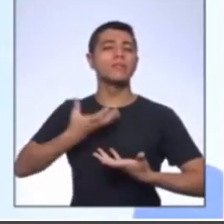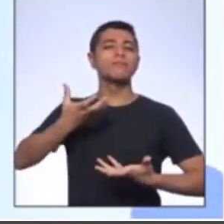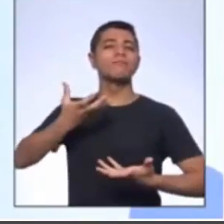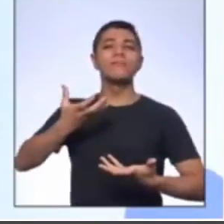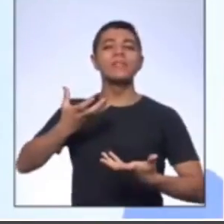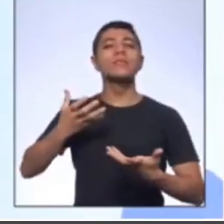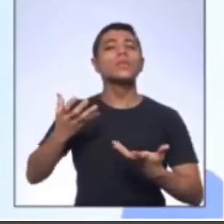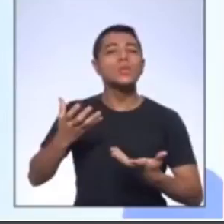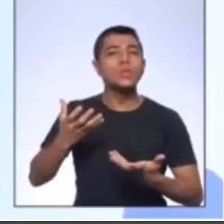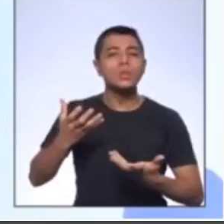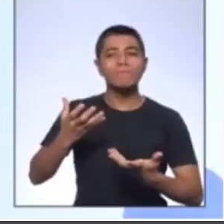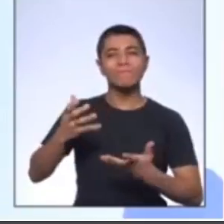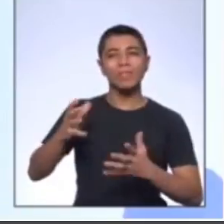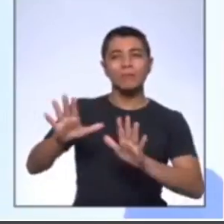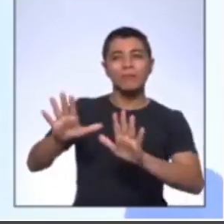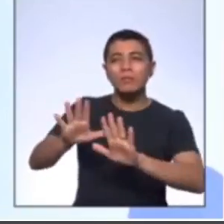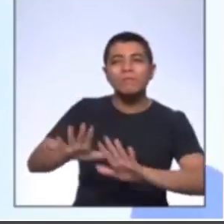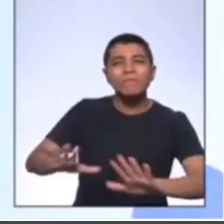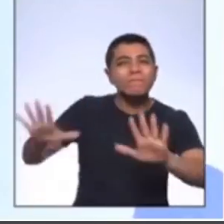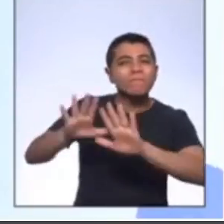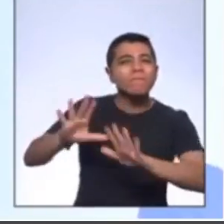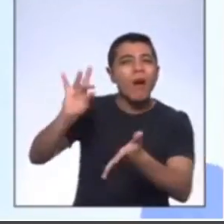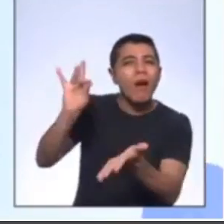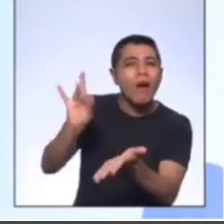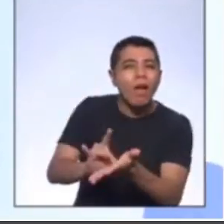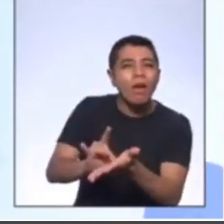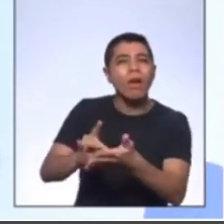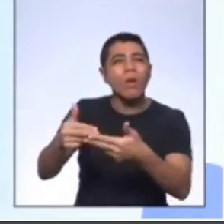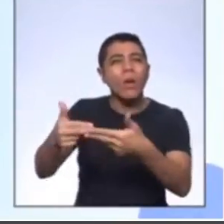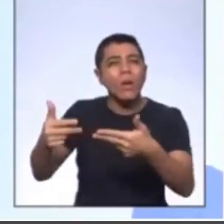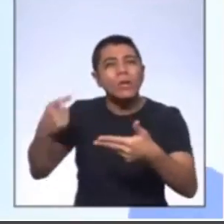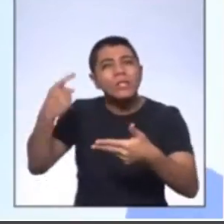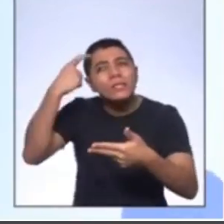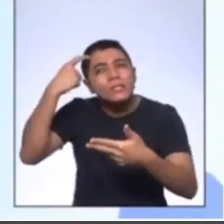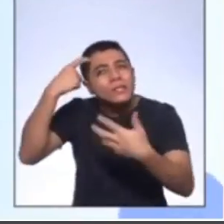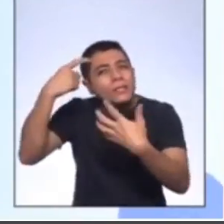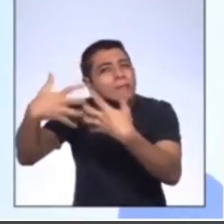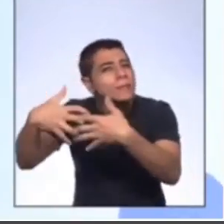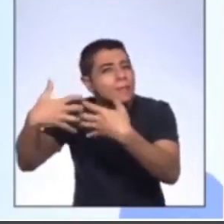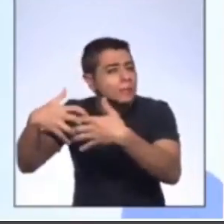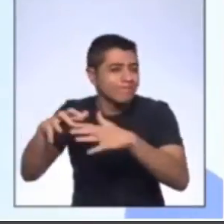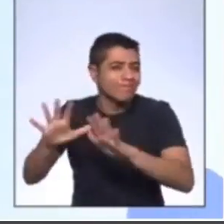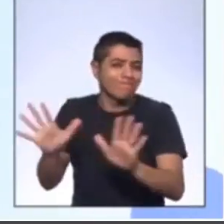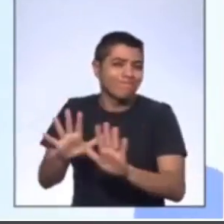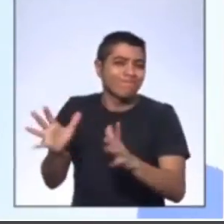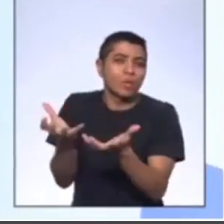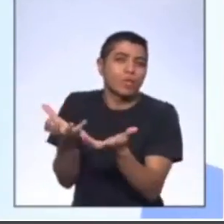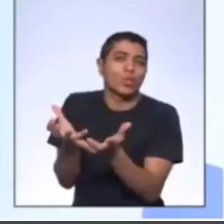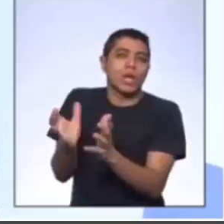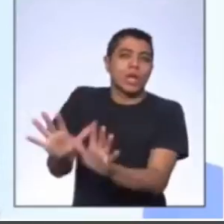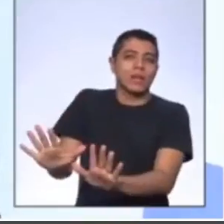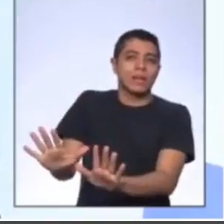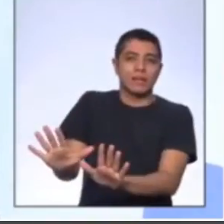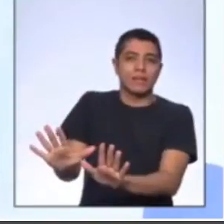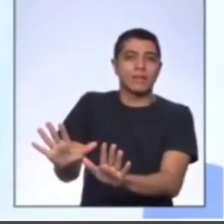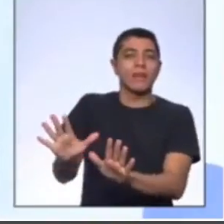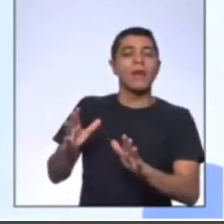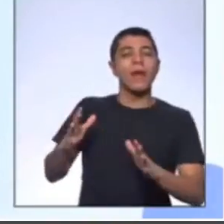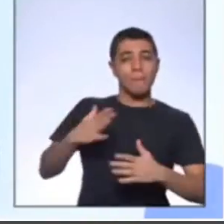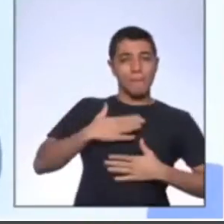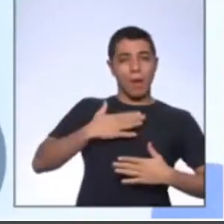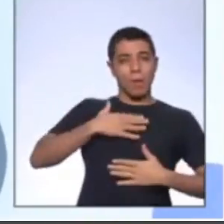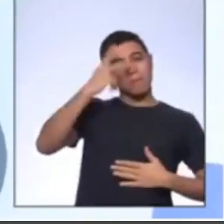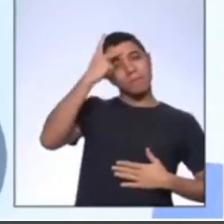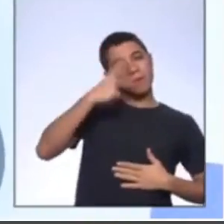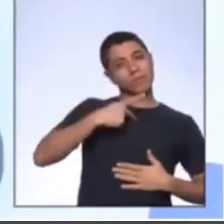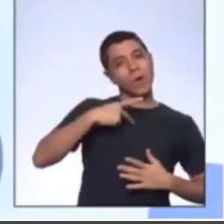fuga dessa lógica né dos planos da percepção da realidade ou seja né as pessoas assim no mundo meio fantasioso nenhuma